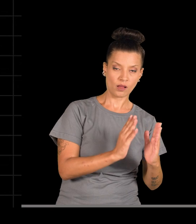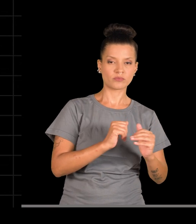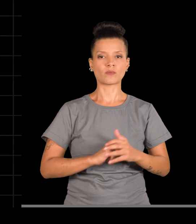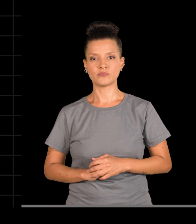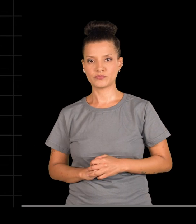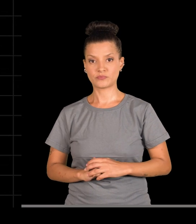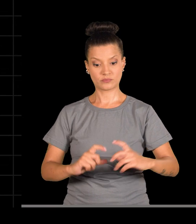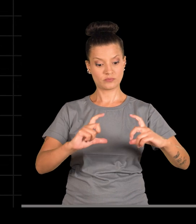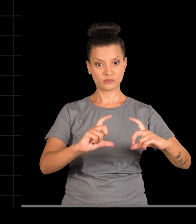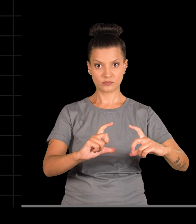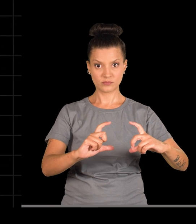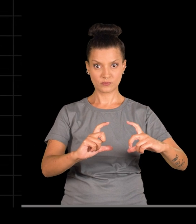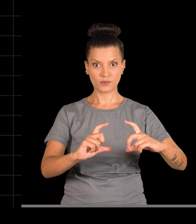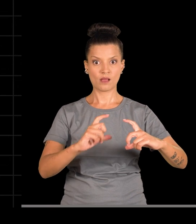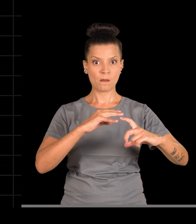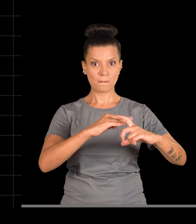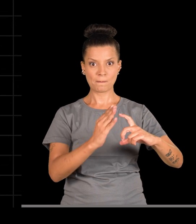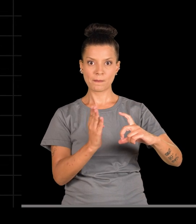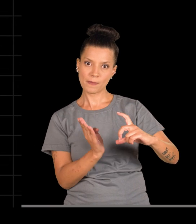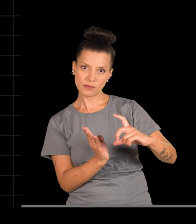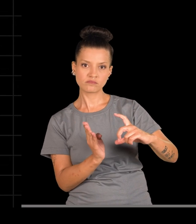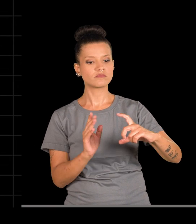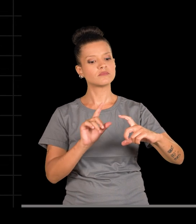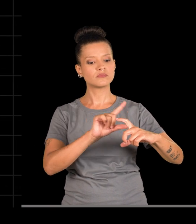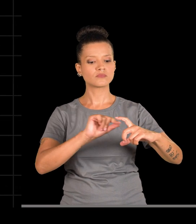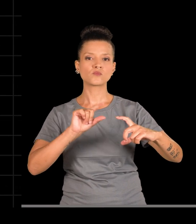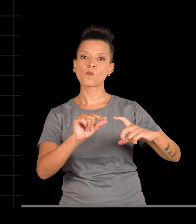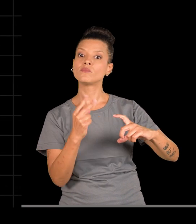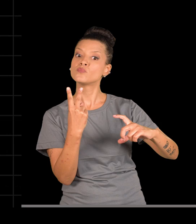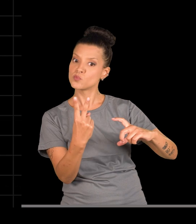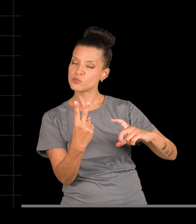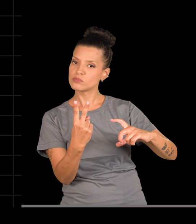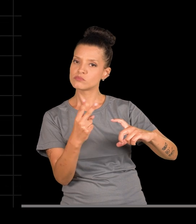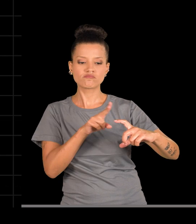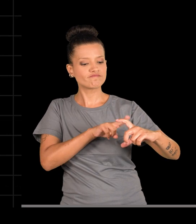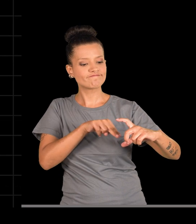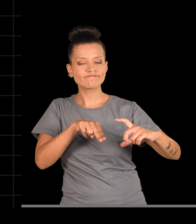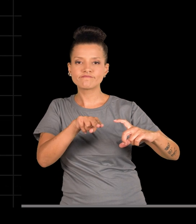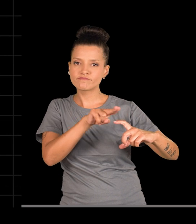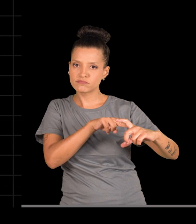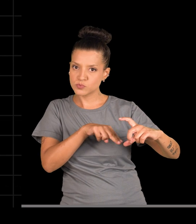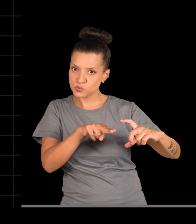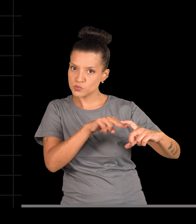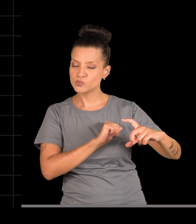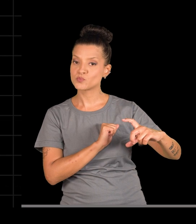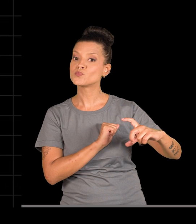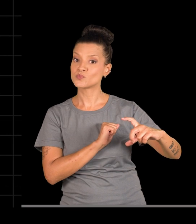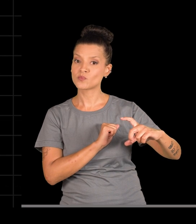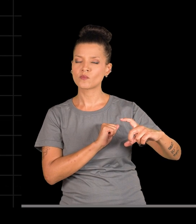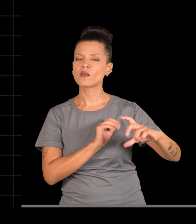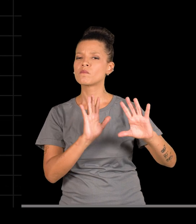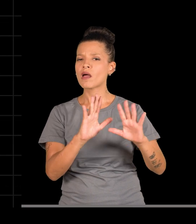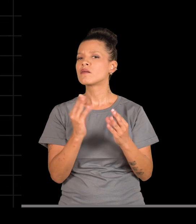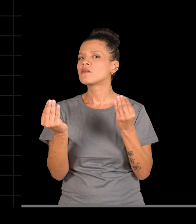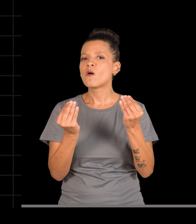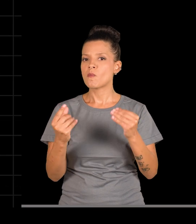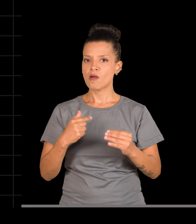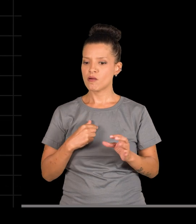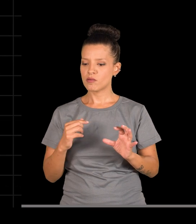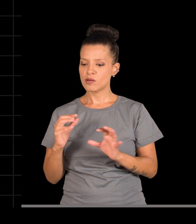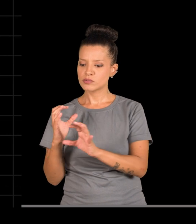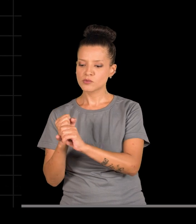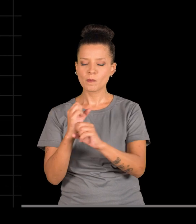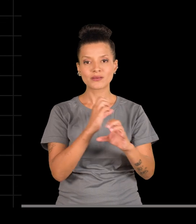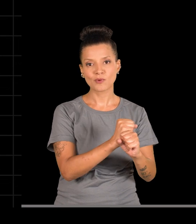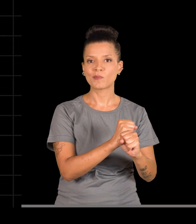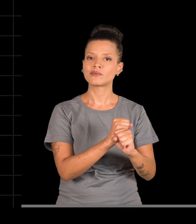vou pegar aqui esse outro círculo, vou pintar 2. Pintei uma, pintei 2 aqui assim, né? E aí é o seguinte, eu vou ter que somar para eu saber o